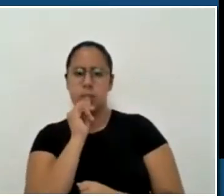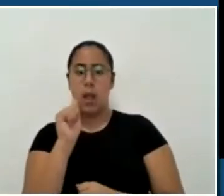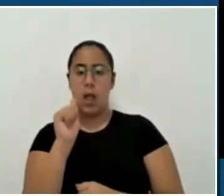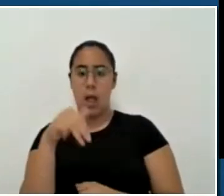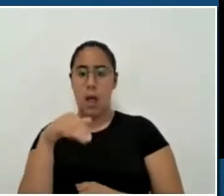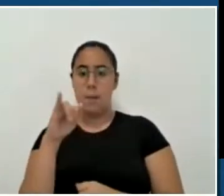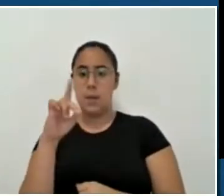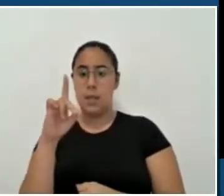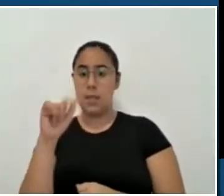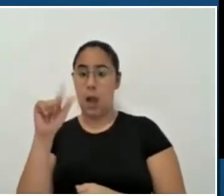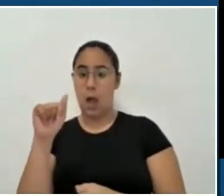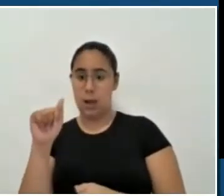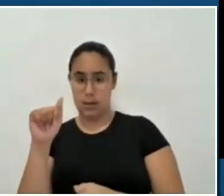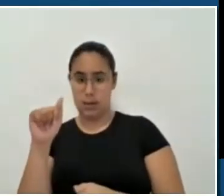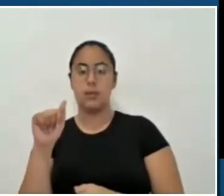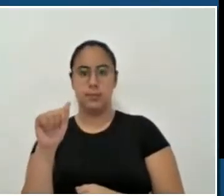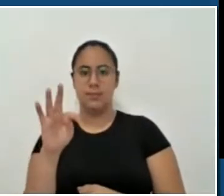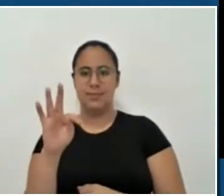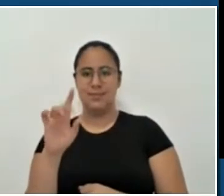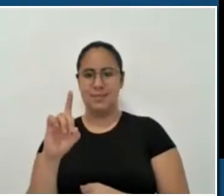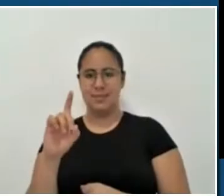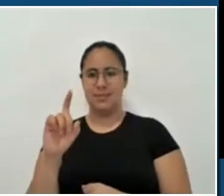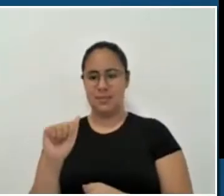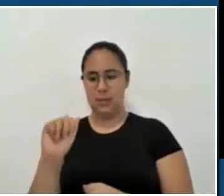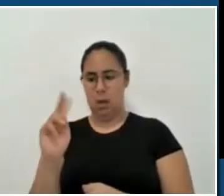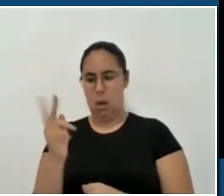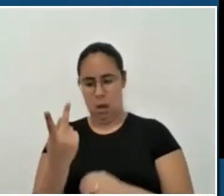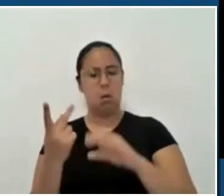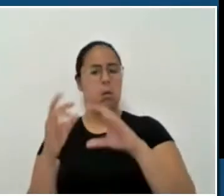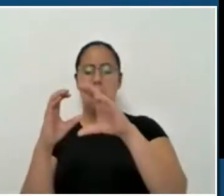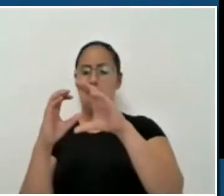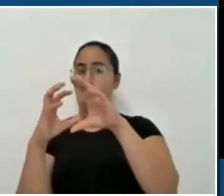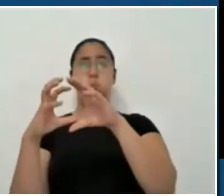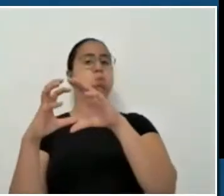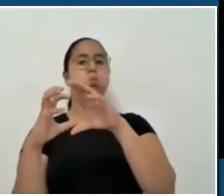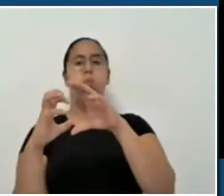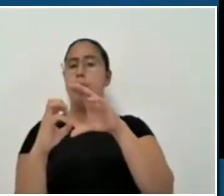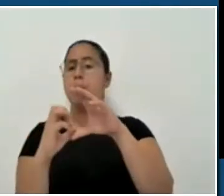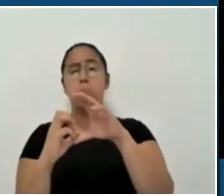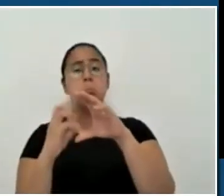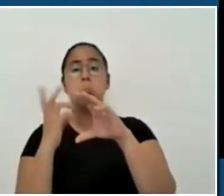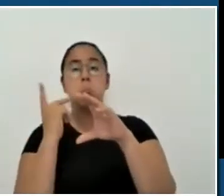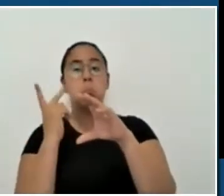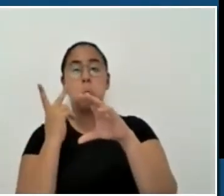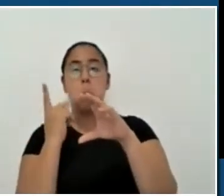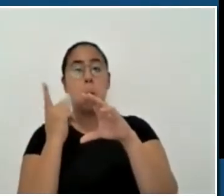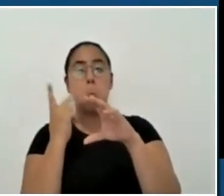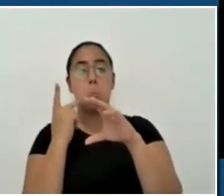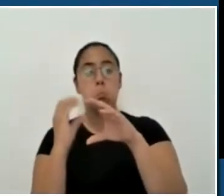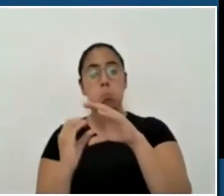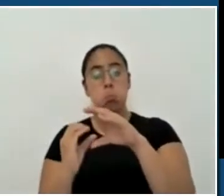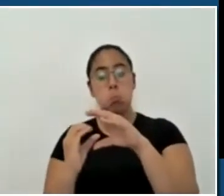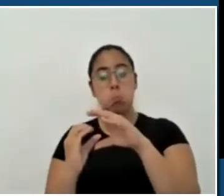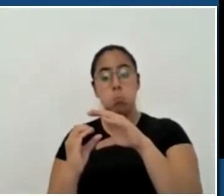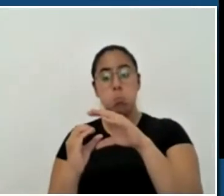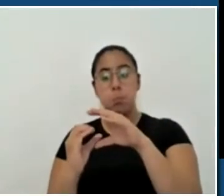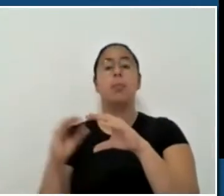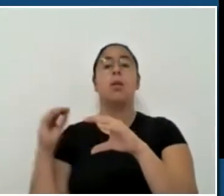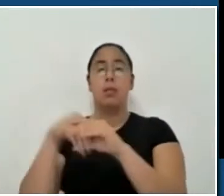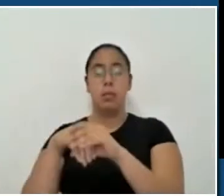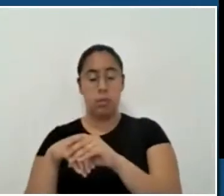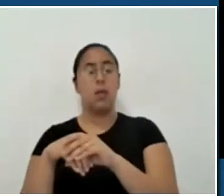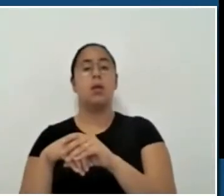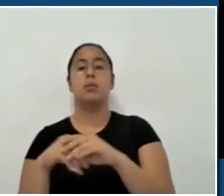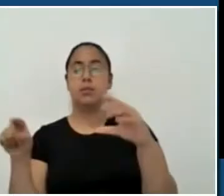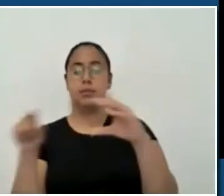normal, e os valores reduzidos do angular da substância branca, na cápsula interna, os grandes tratos ascendentes e